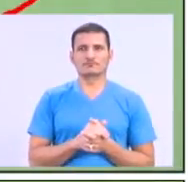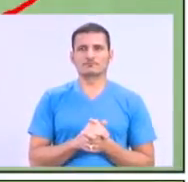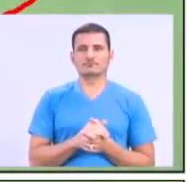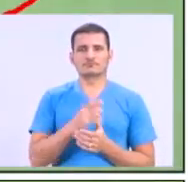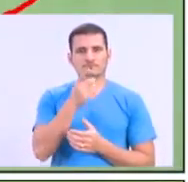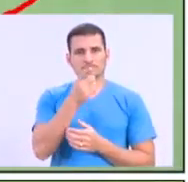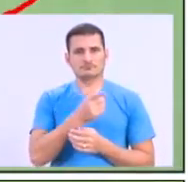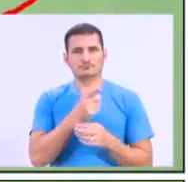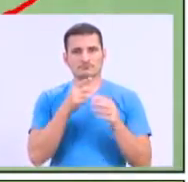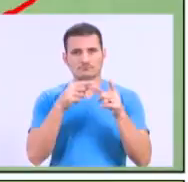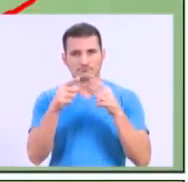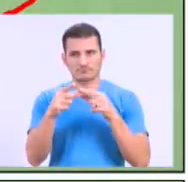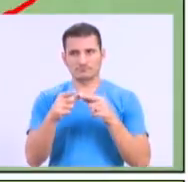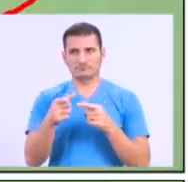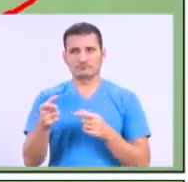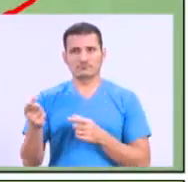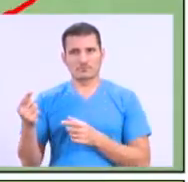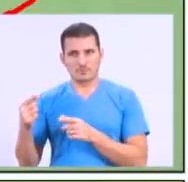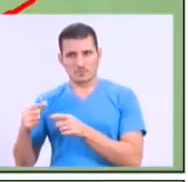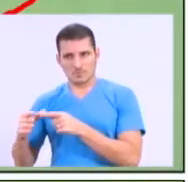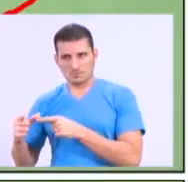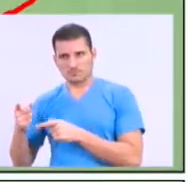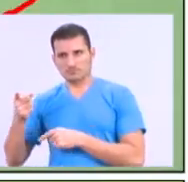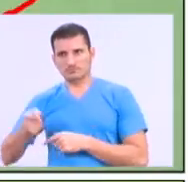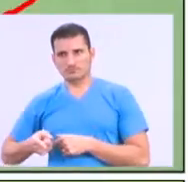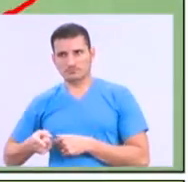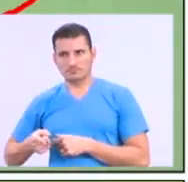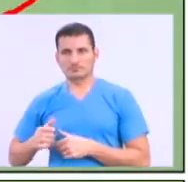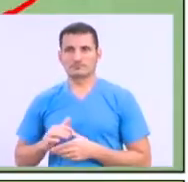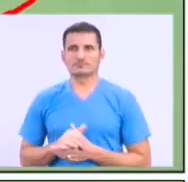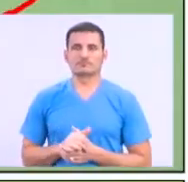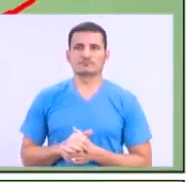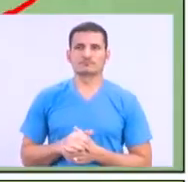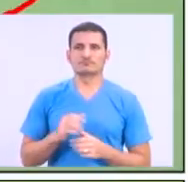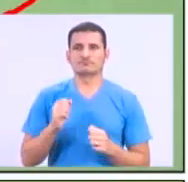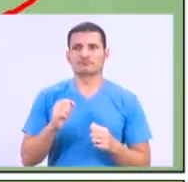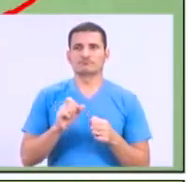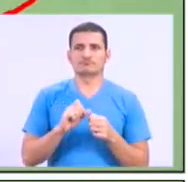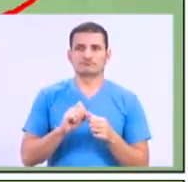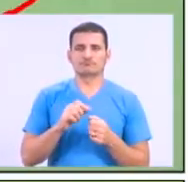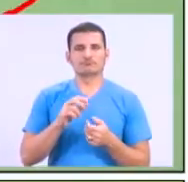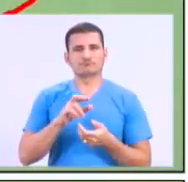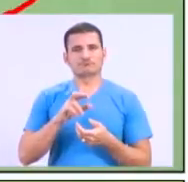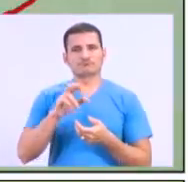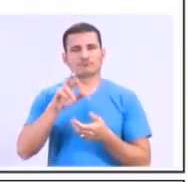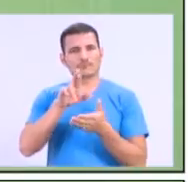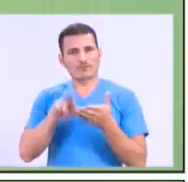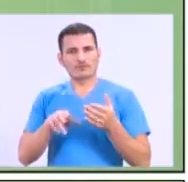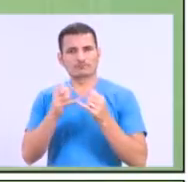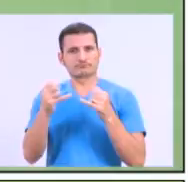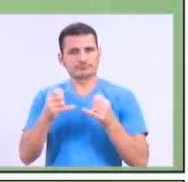comentário em bloco. Isso pode ser feito tanto, né, em várias linhas quanto em uma linha só.